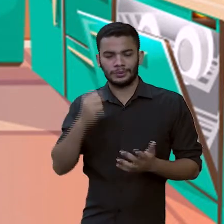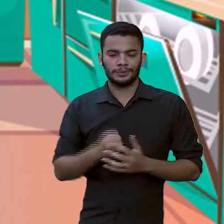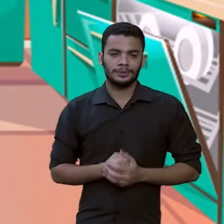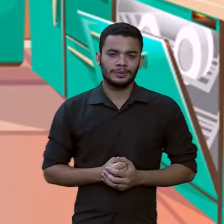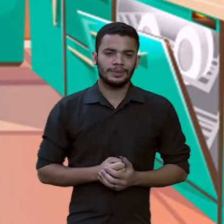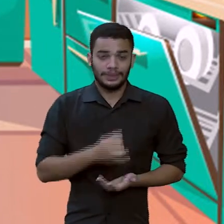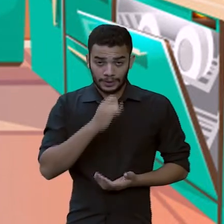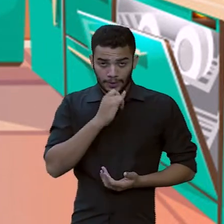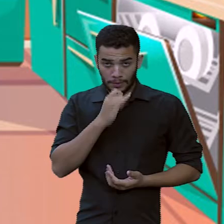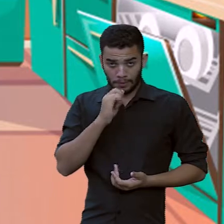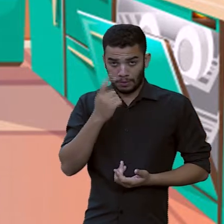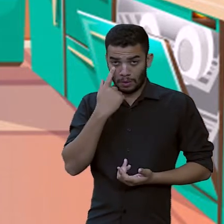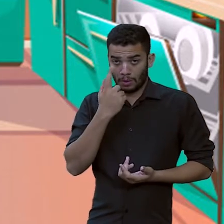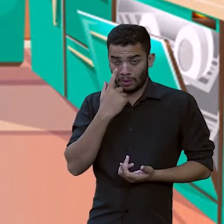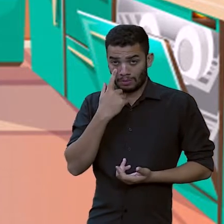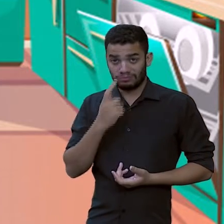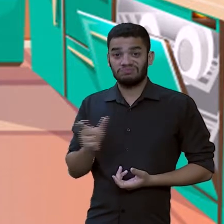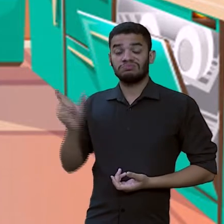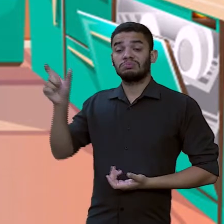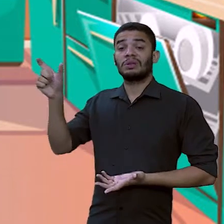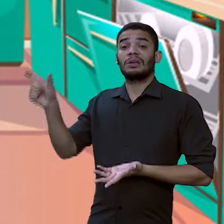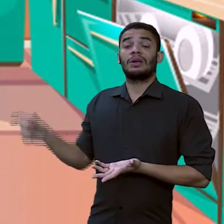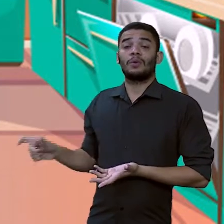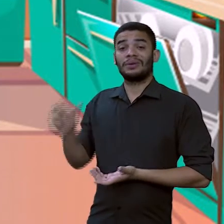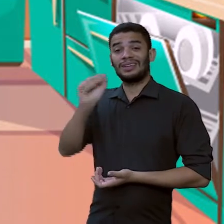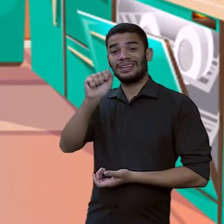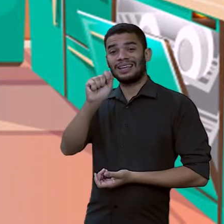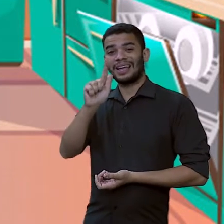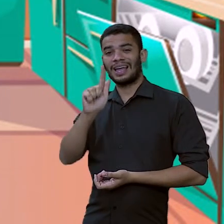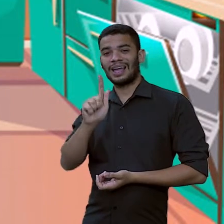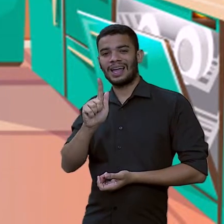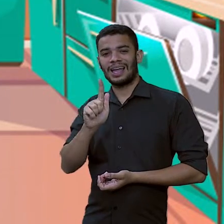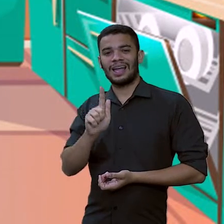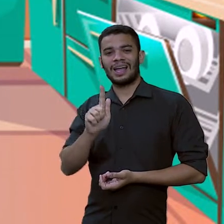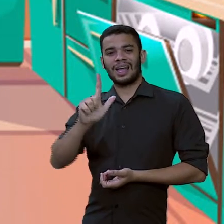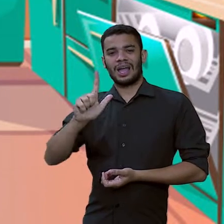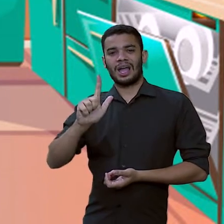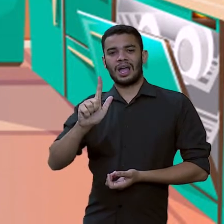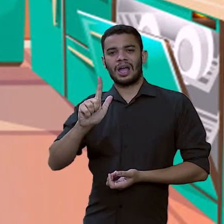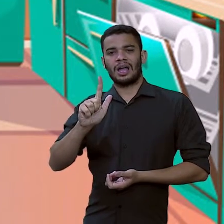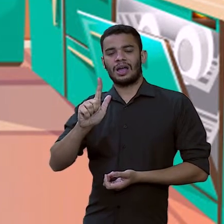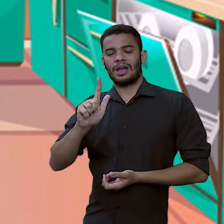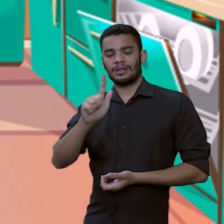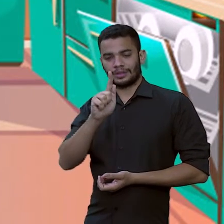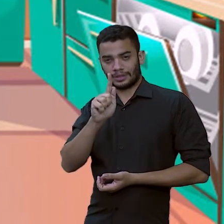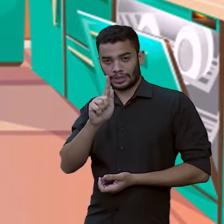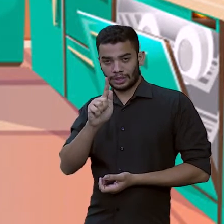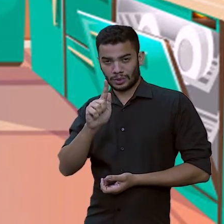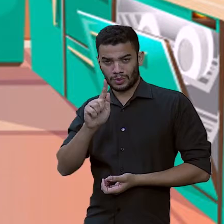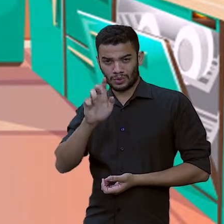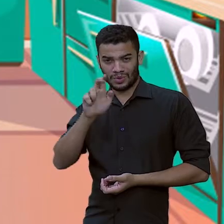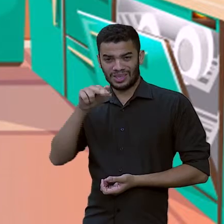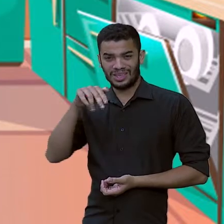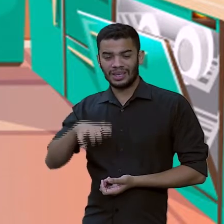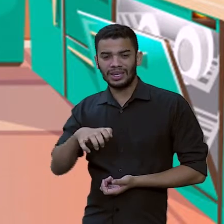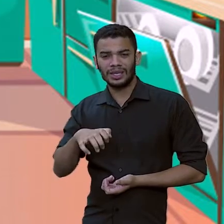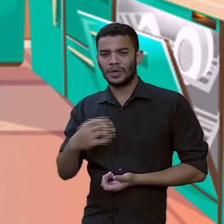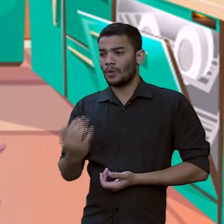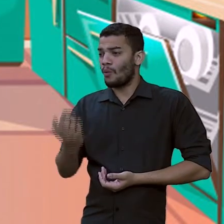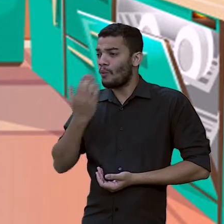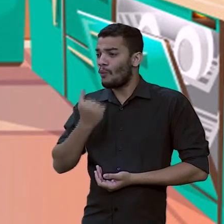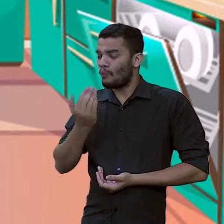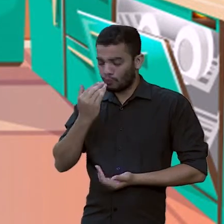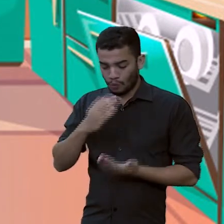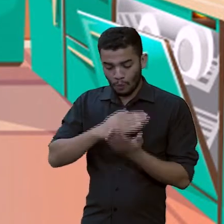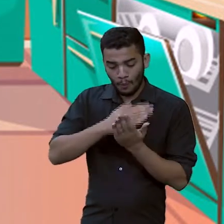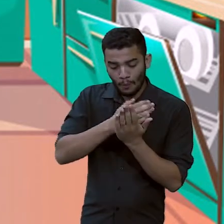indefinidos. Exemplo. Alguém comeu o bolo que deixei na geladeira. Você percebeu? Não se